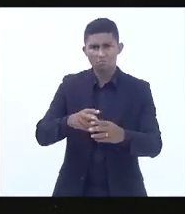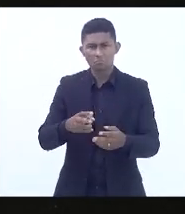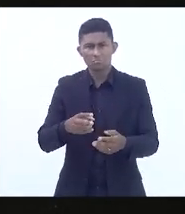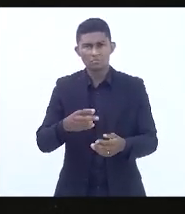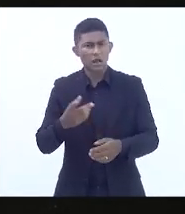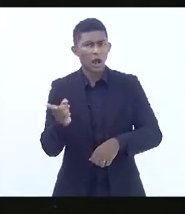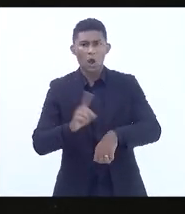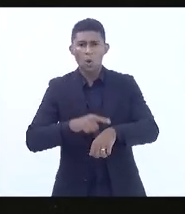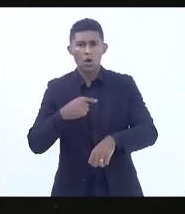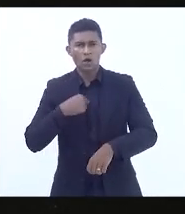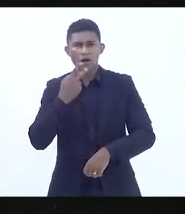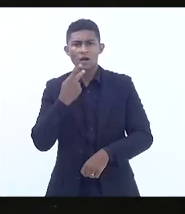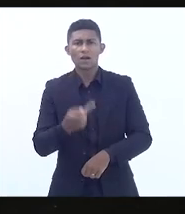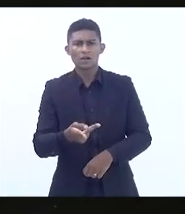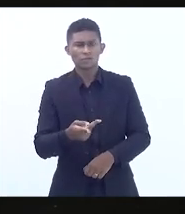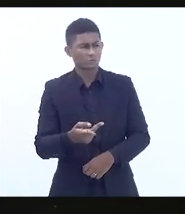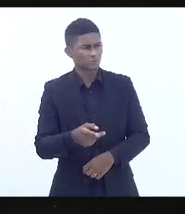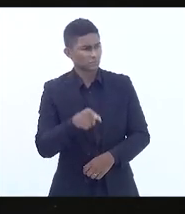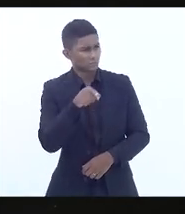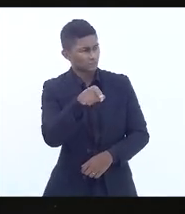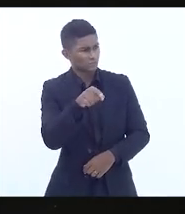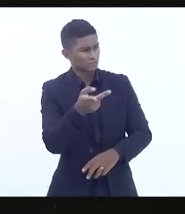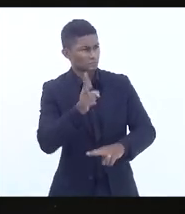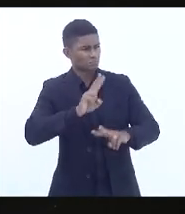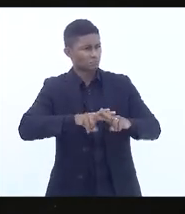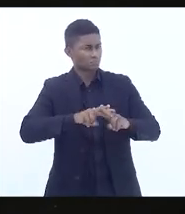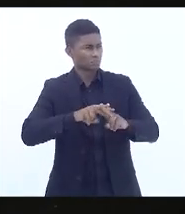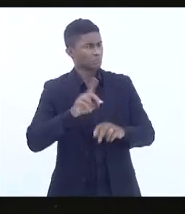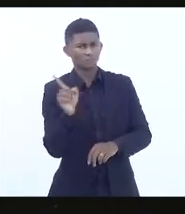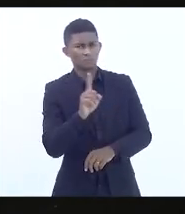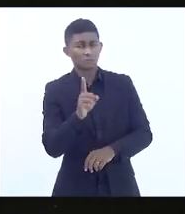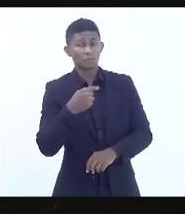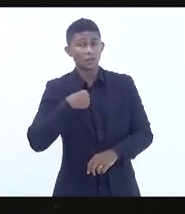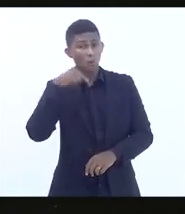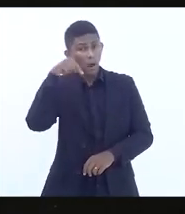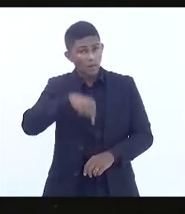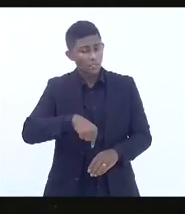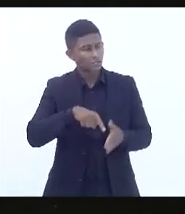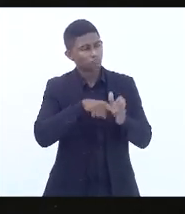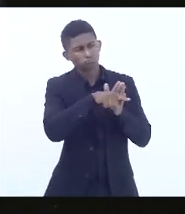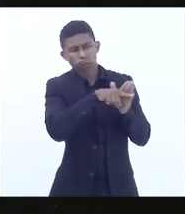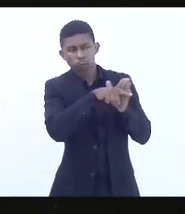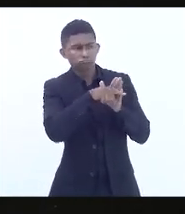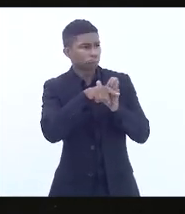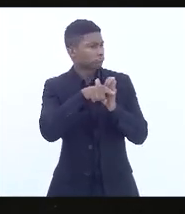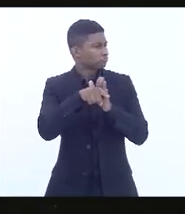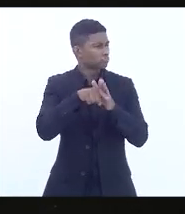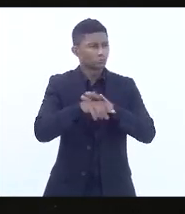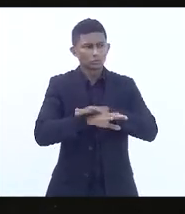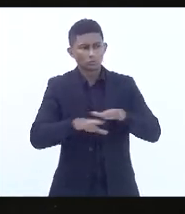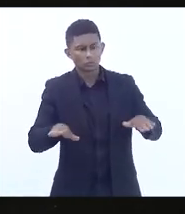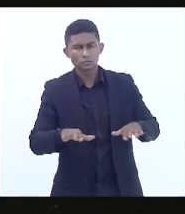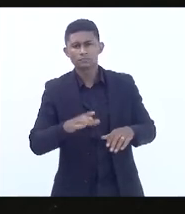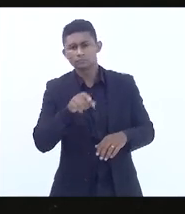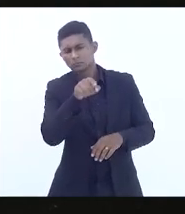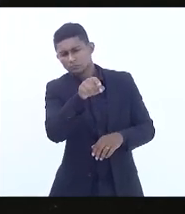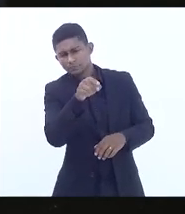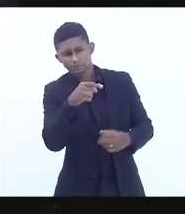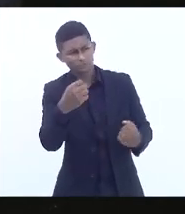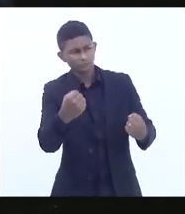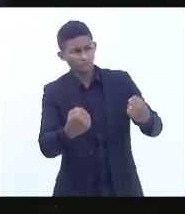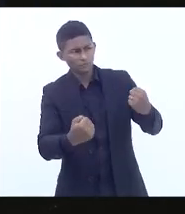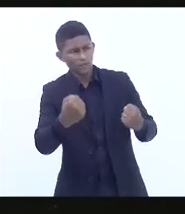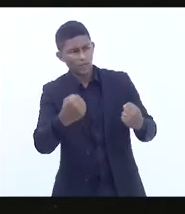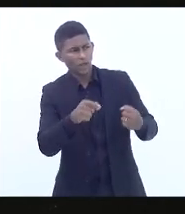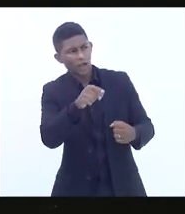falei: aqui não tem caso de prisão, aqui eu estou fazendo a minha fiscalização. Mas aquele veículo ali que se encontra